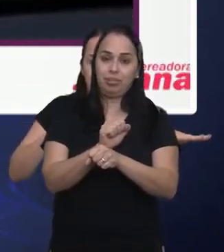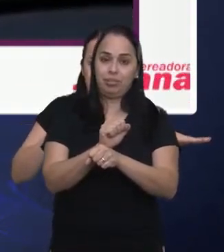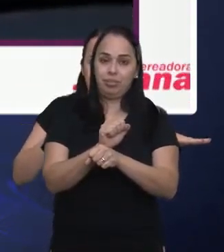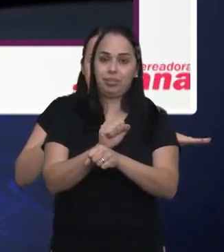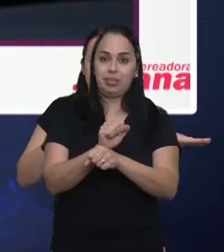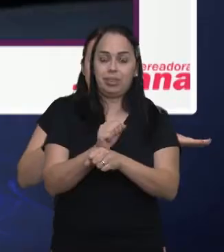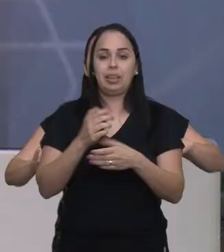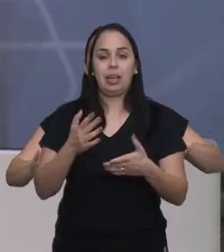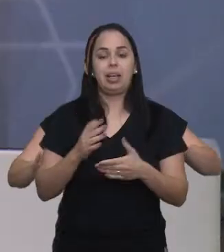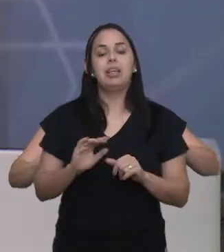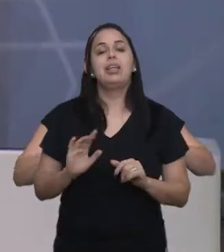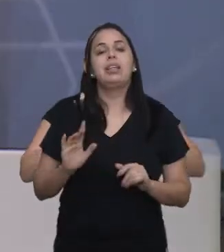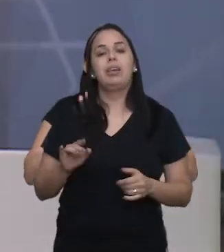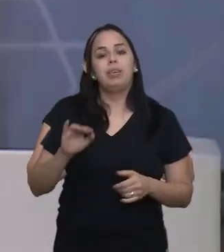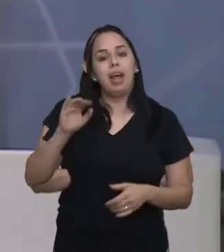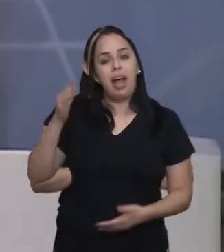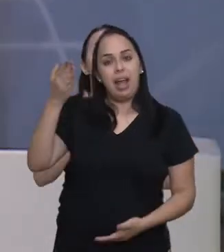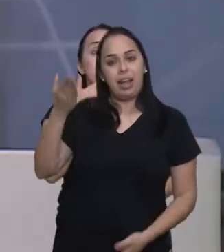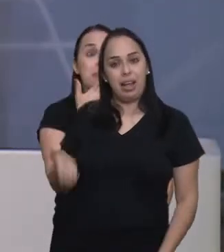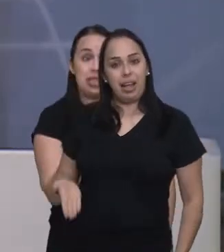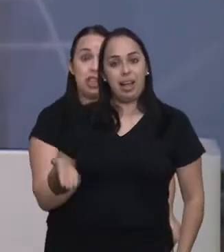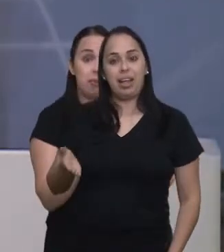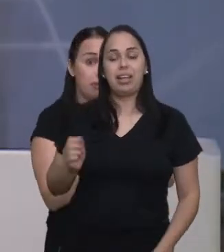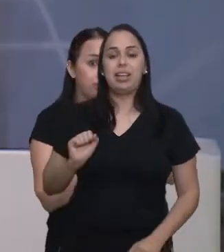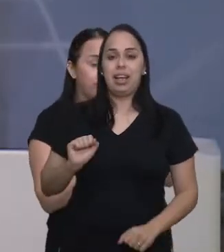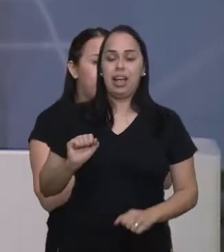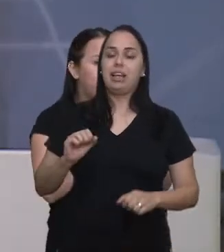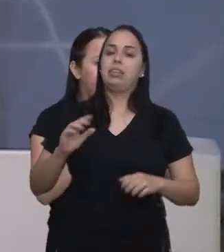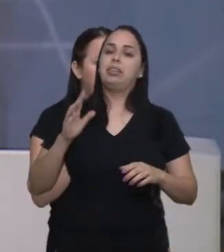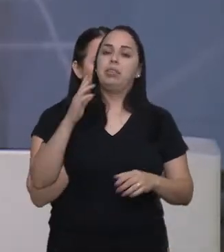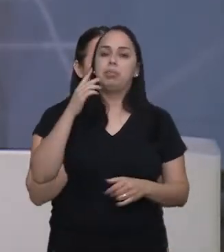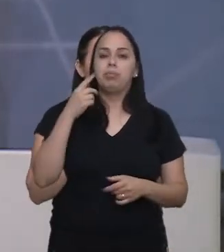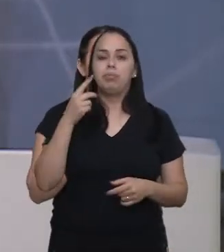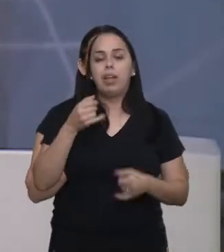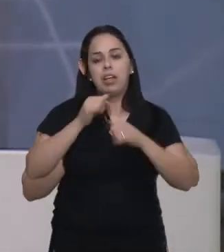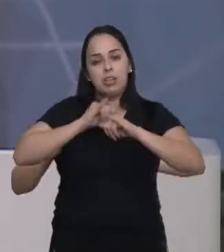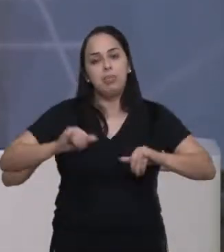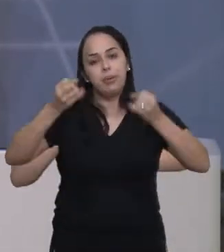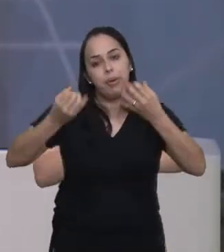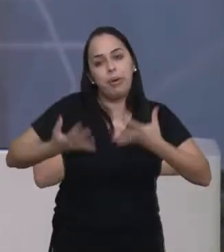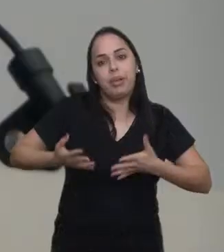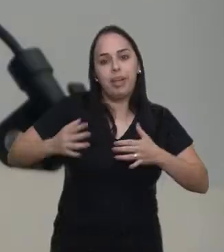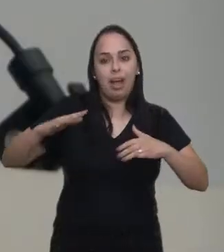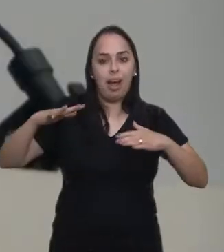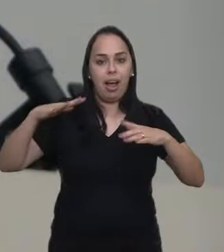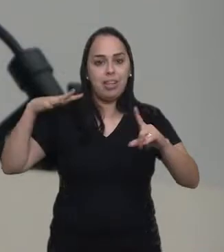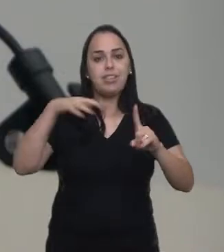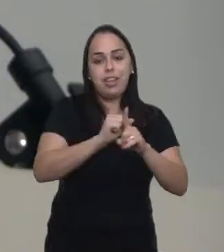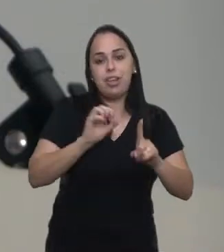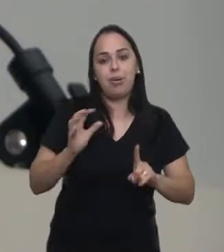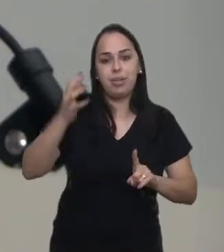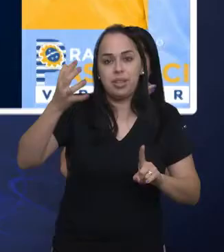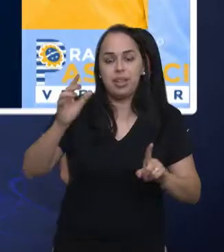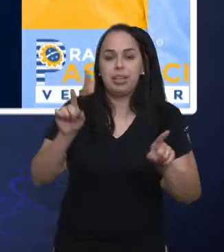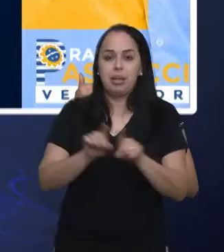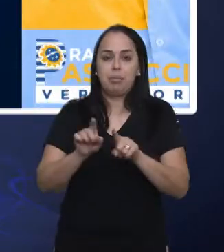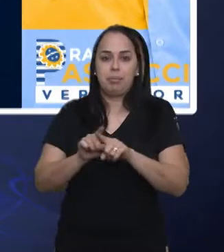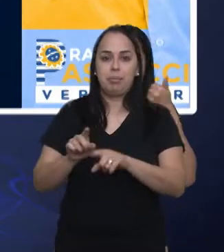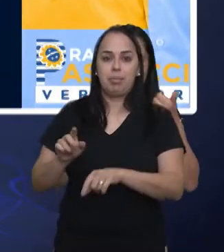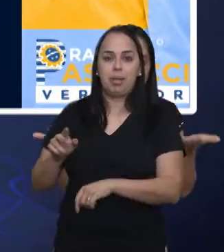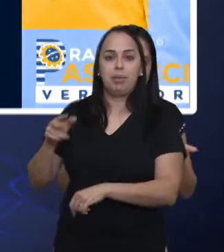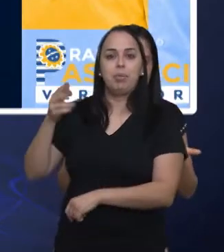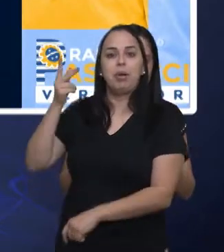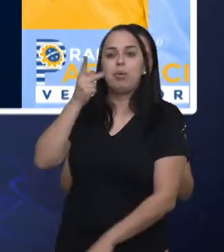na região leste. Segundo a parlamentar, acidentes foram registrados no local. Quanto à fiscalização, o